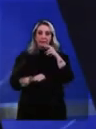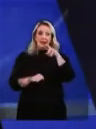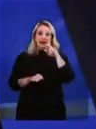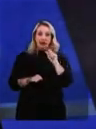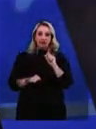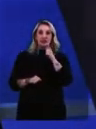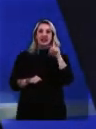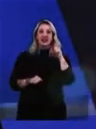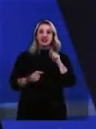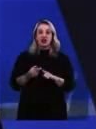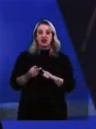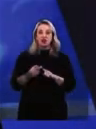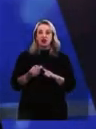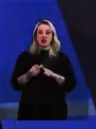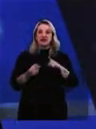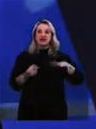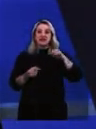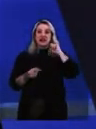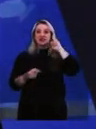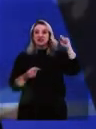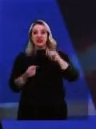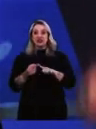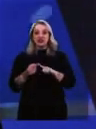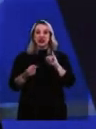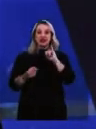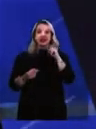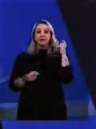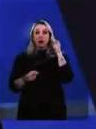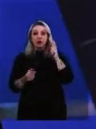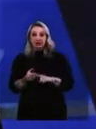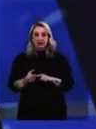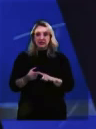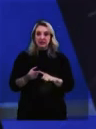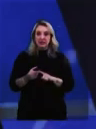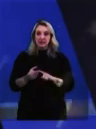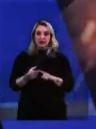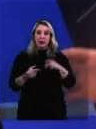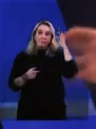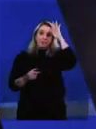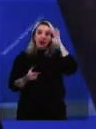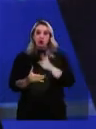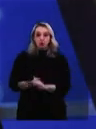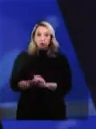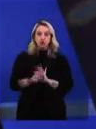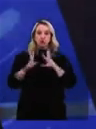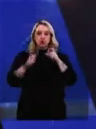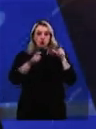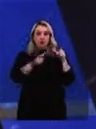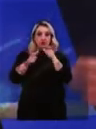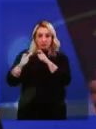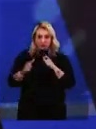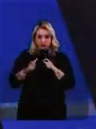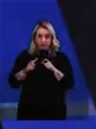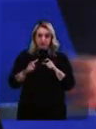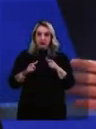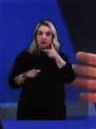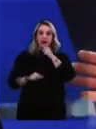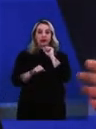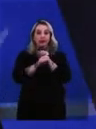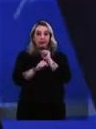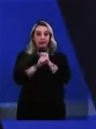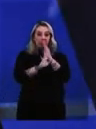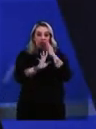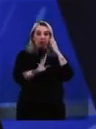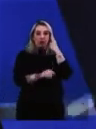no Grajaú, vai ter na cidade de Tiradentes, vai ter no Itaim Paulista, vai ter em Perus, em todas essas regiões, para você não ficar 1 ano